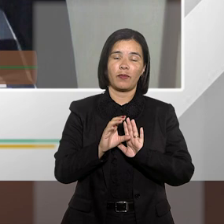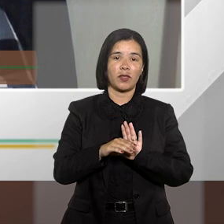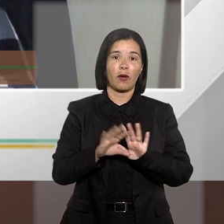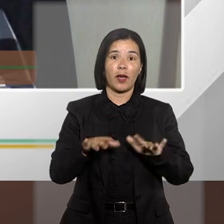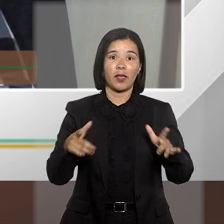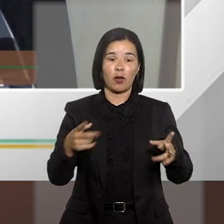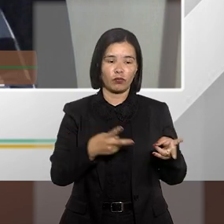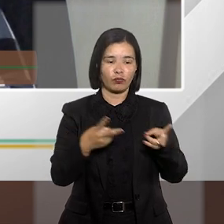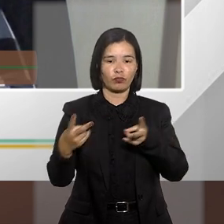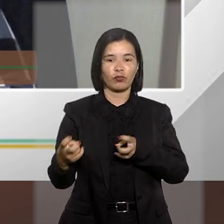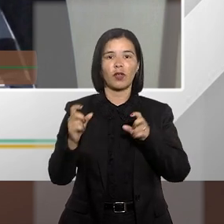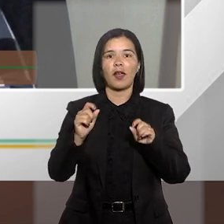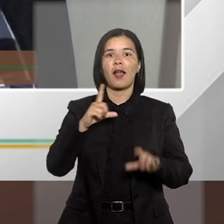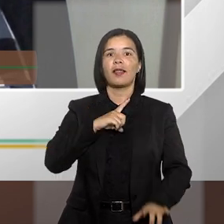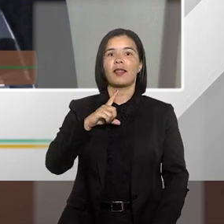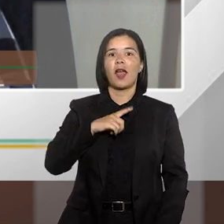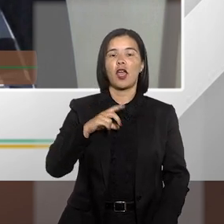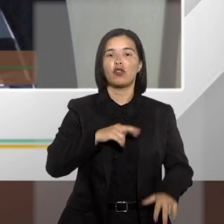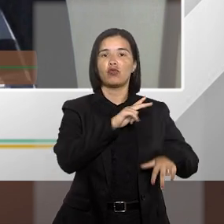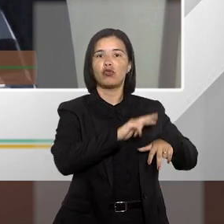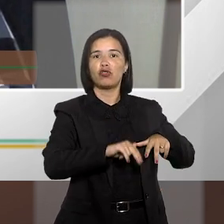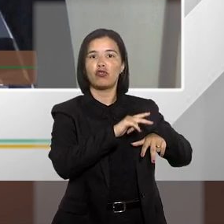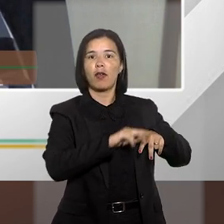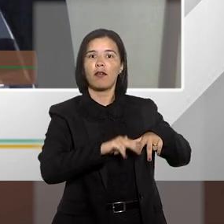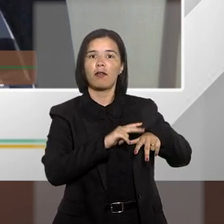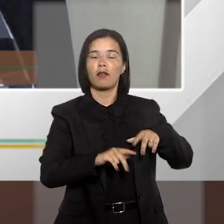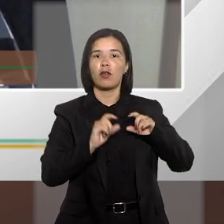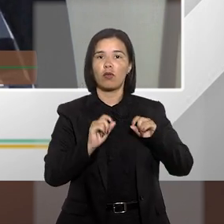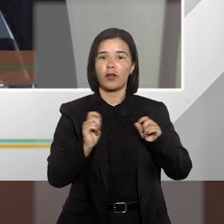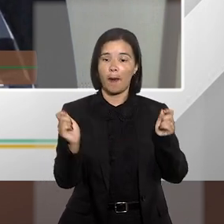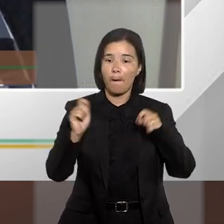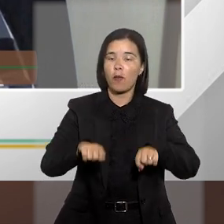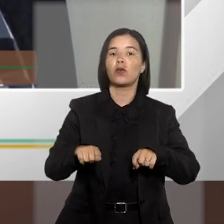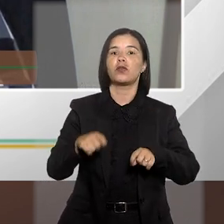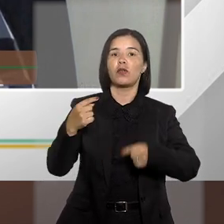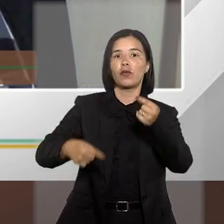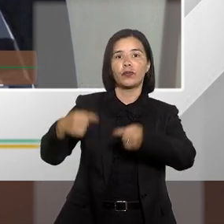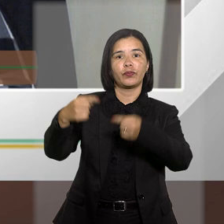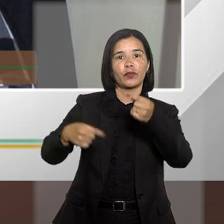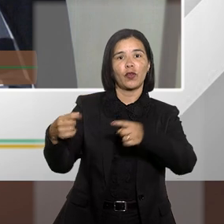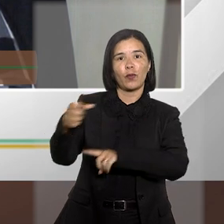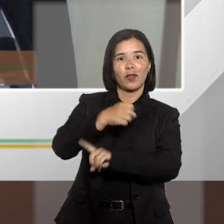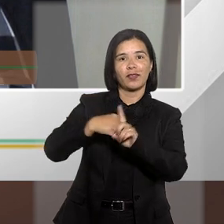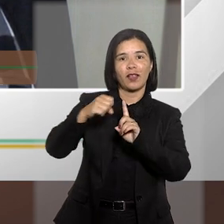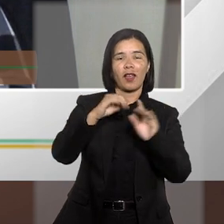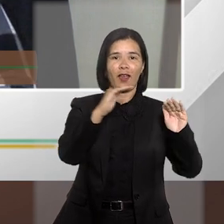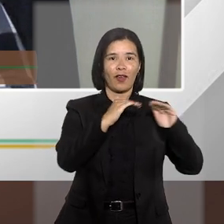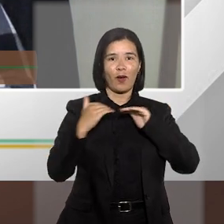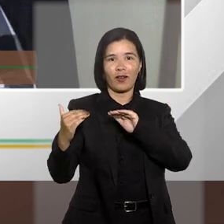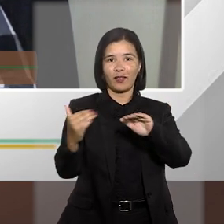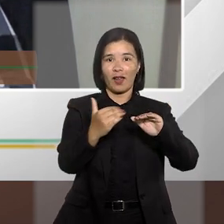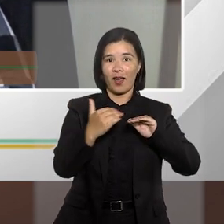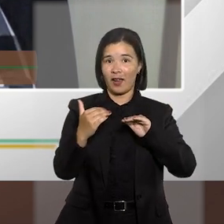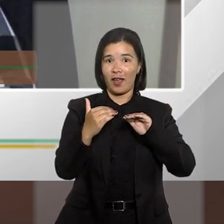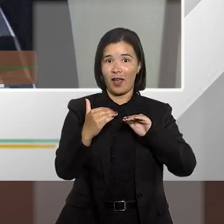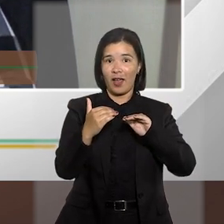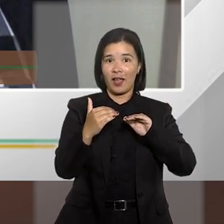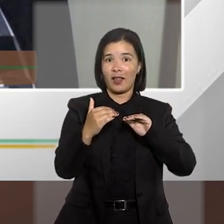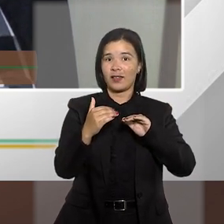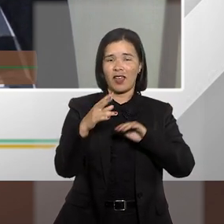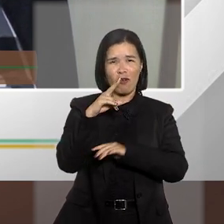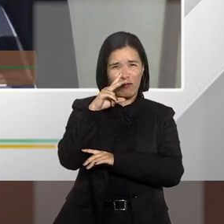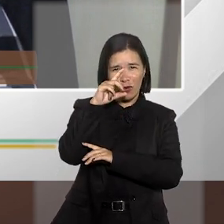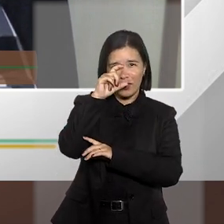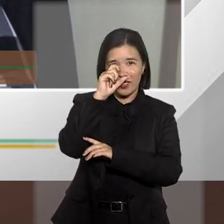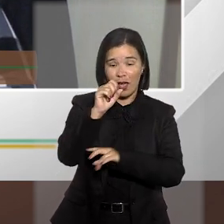que a gente reconhece que tem gêneros e que a gente reconhece que é possível debater uma sociedade igualitária sem reforçar as diferenças